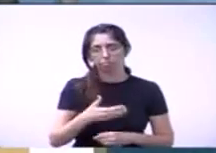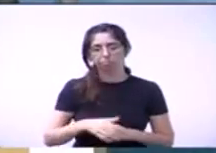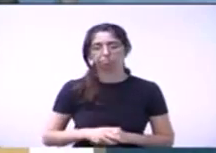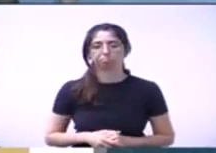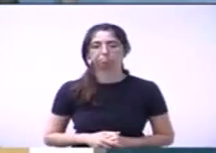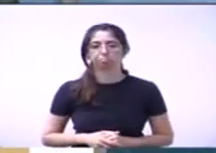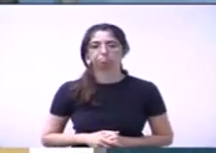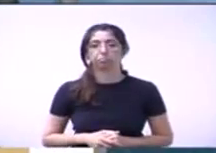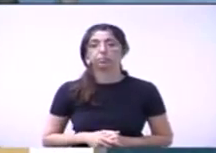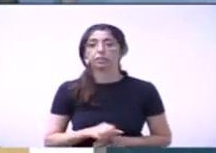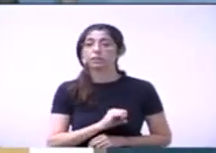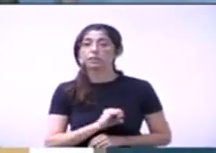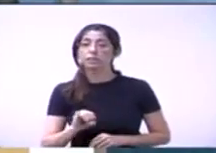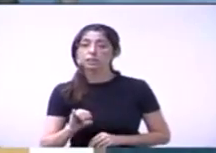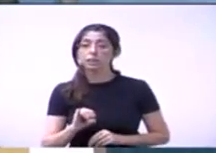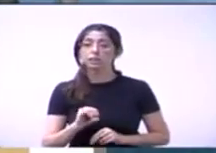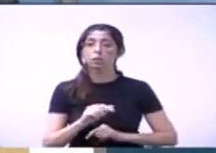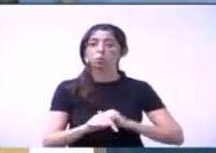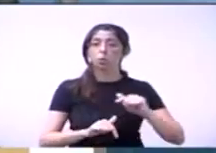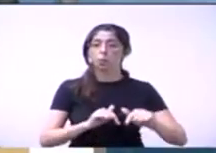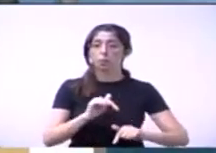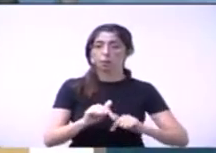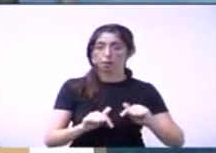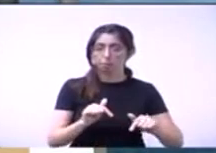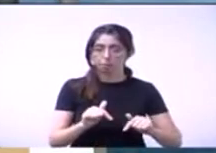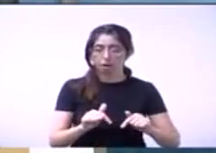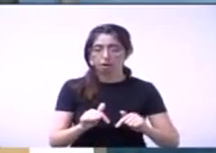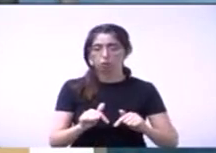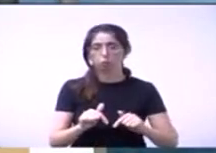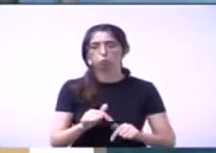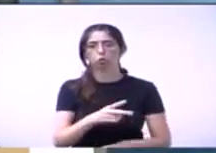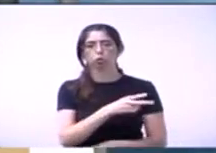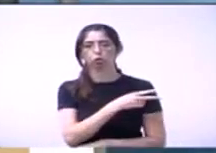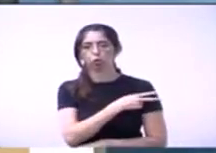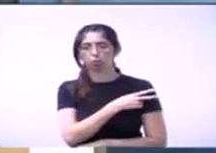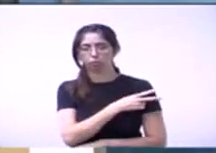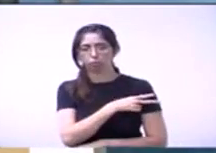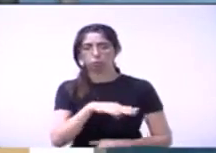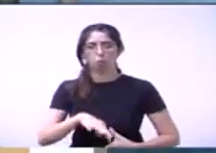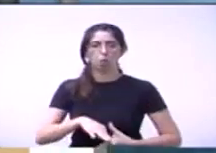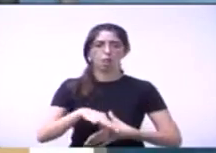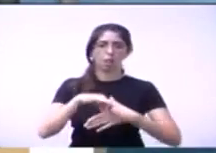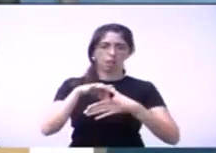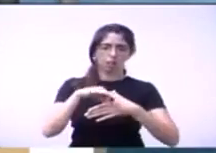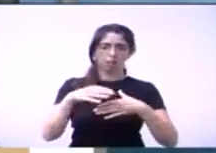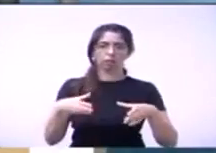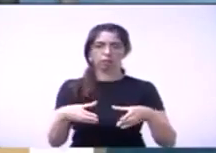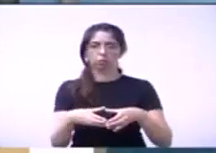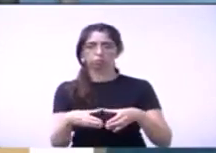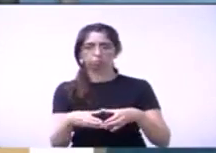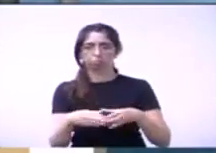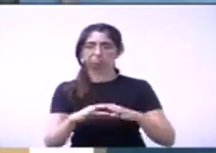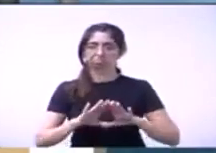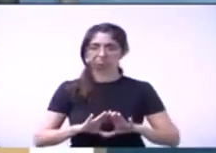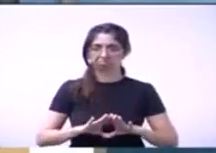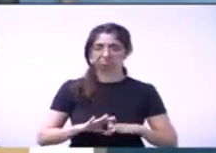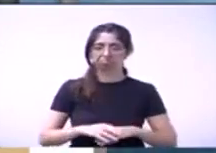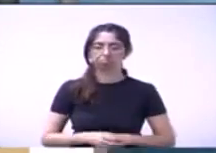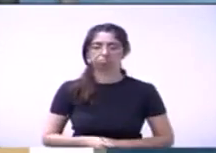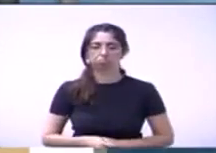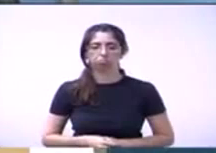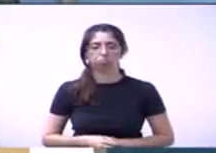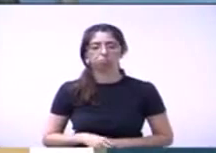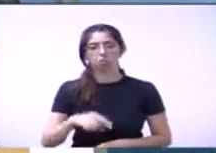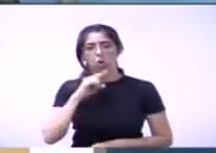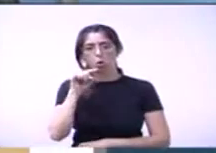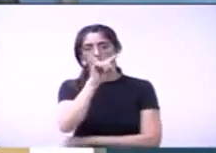se esse trabalho for para ocupar cargo de chefia e direção de equipe. Primeiro, eu duvido que, dentre todos